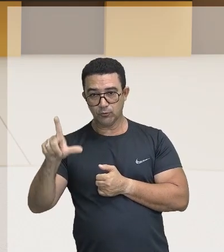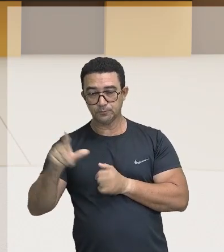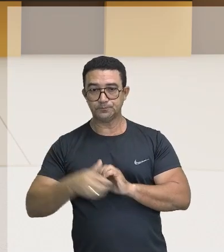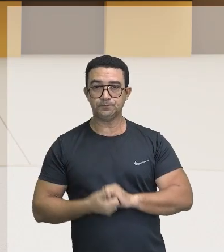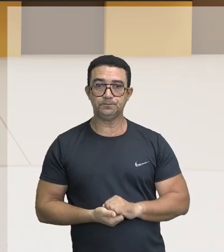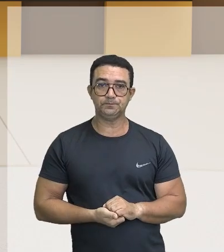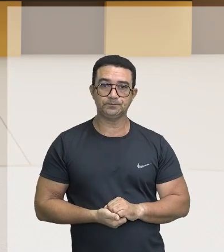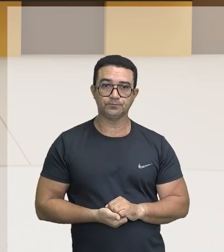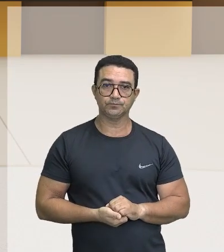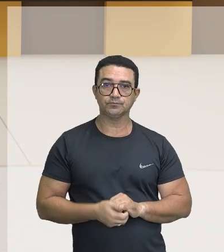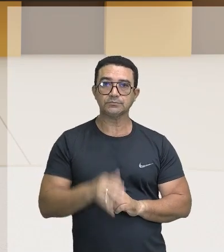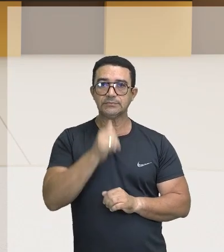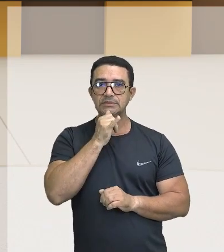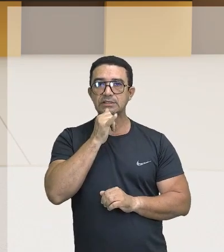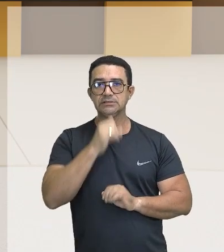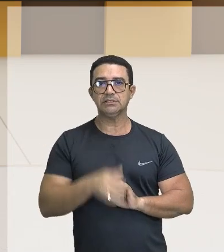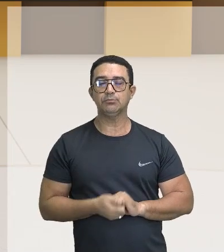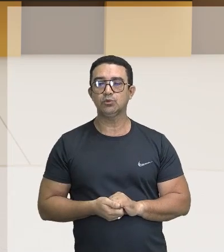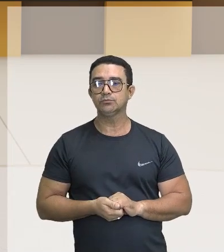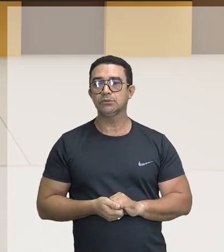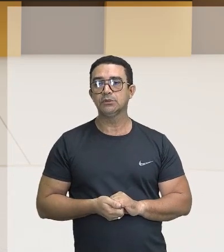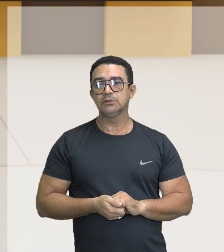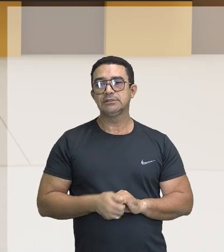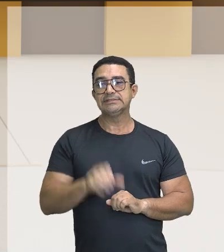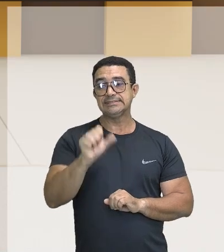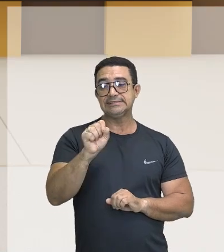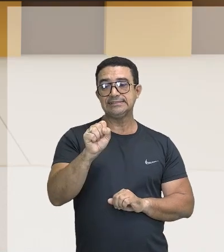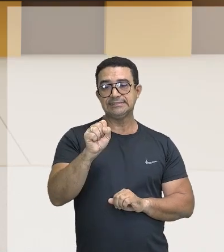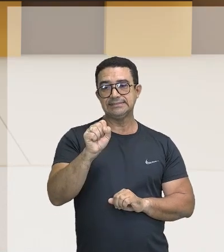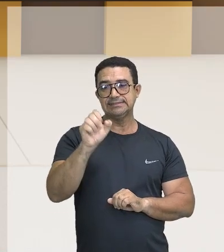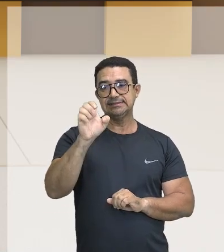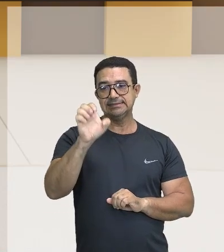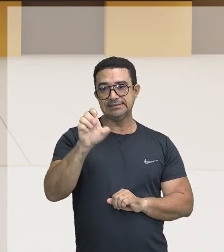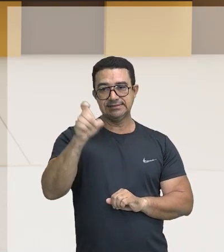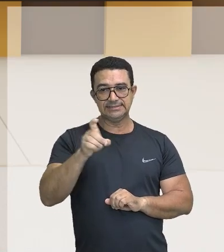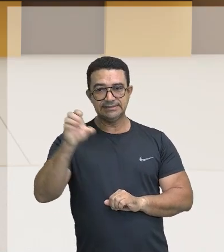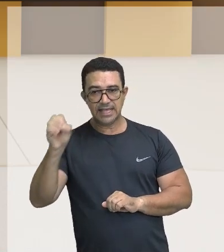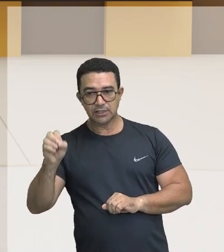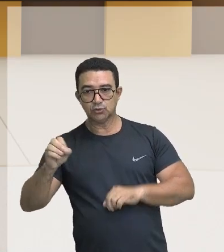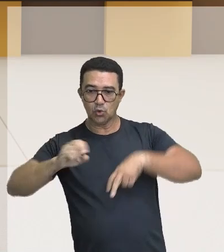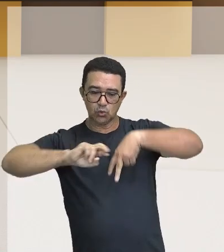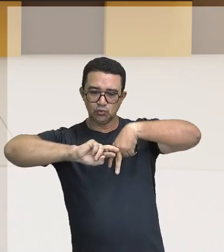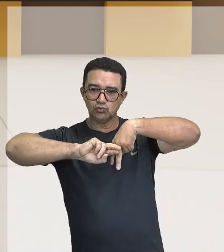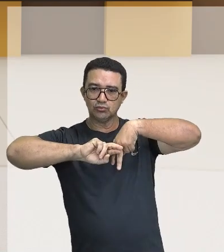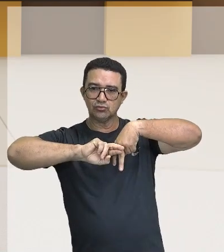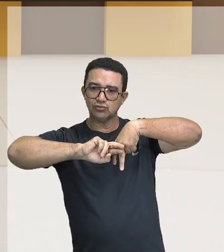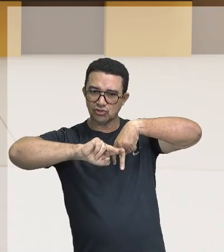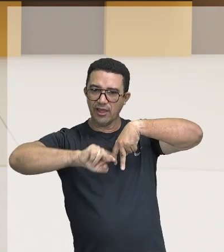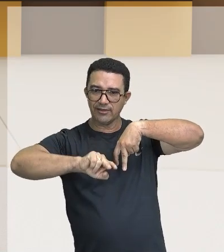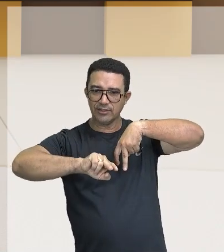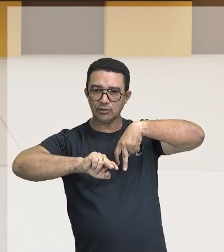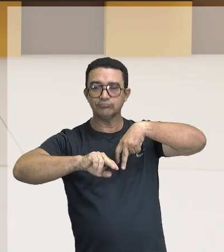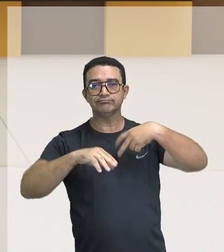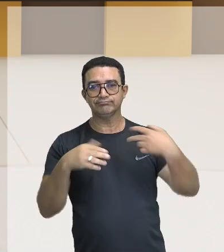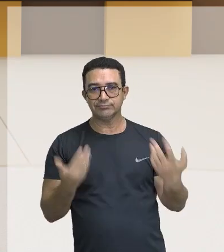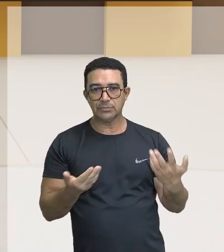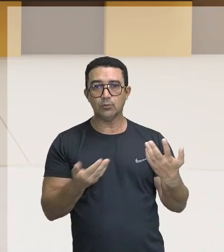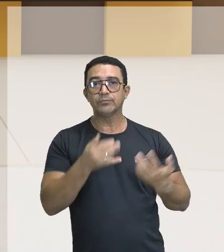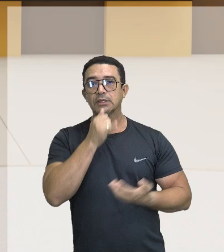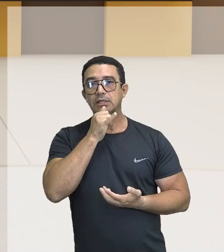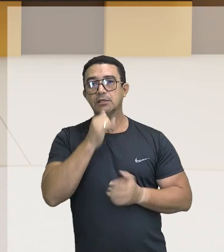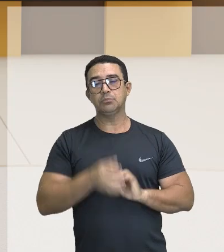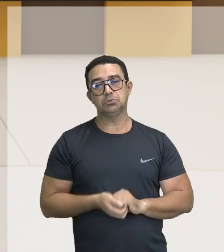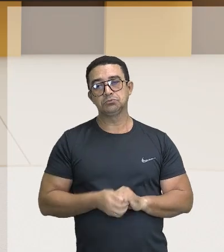nós temos aqui, por exemplo, o sexo, depois nós temos a idade, frequência semanal em que